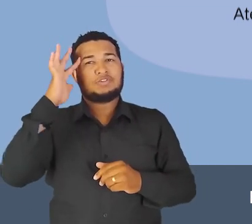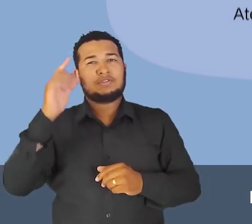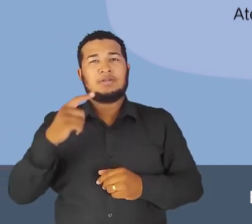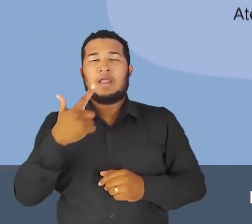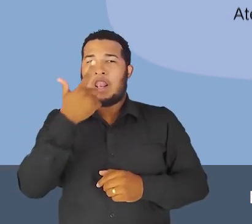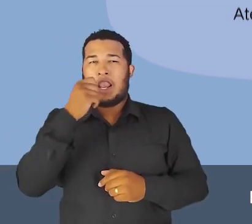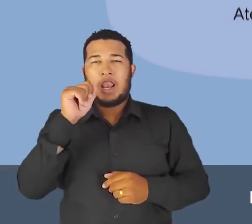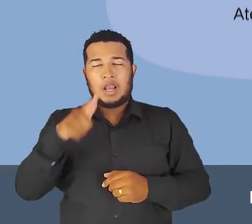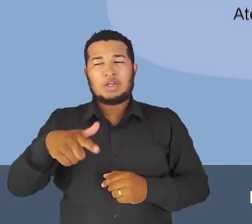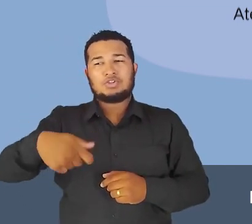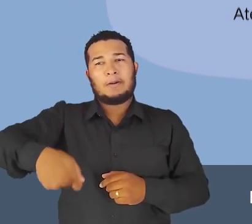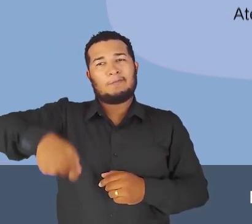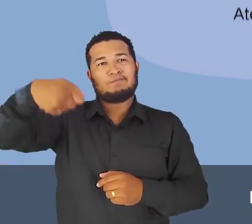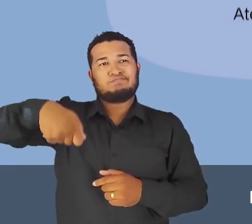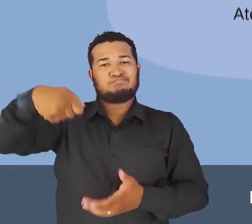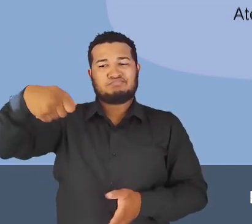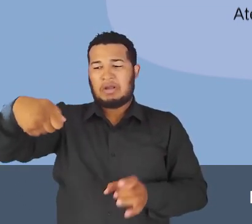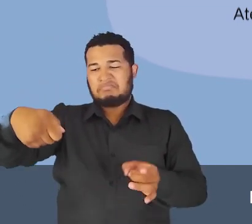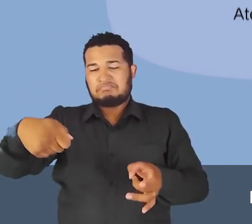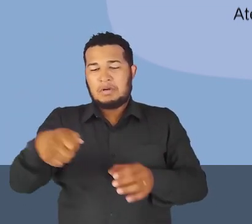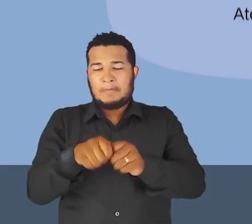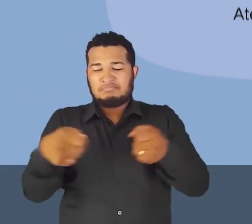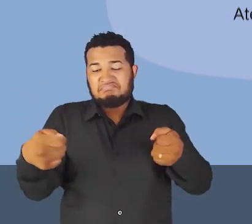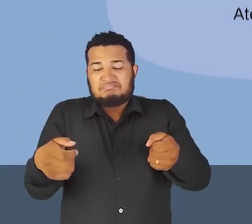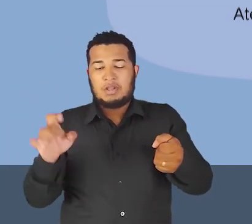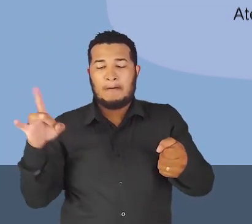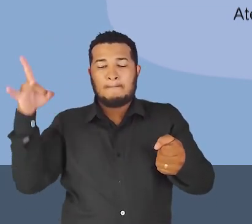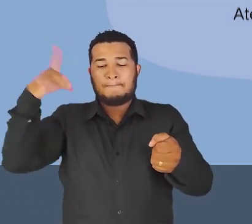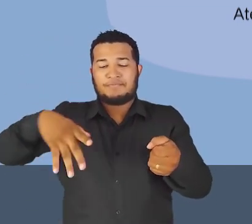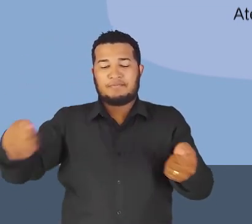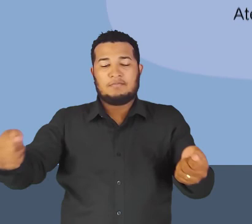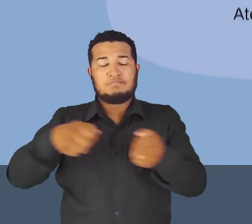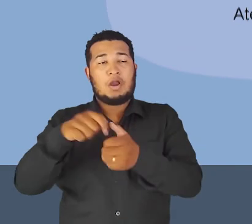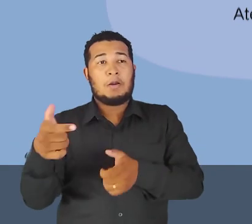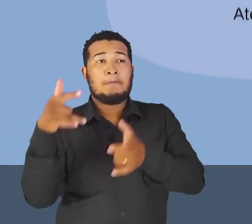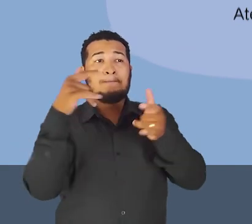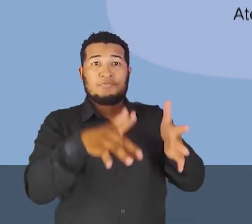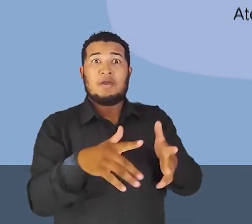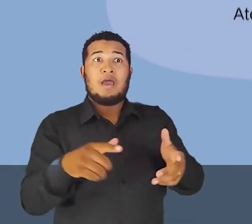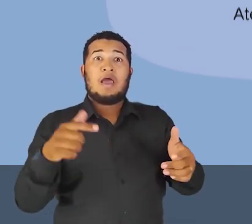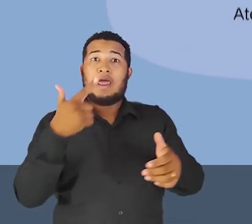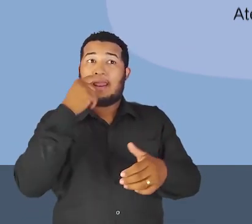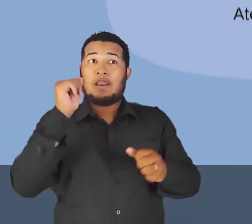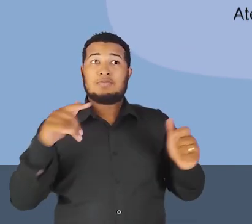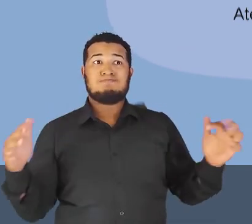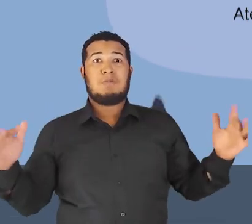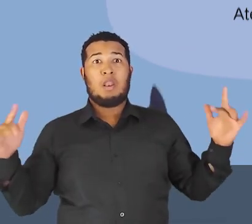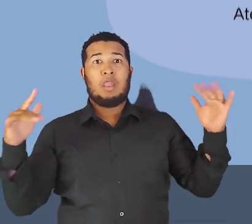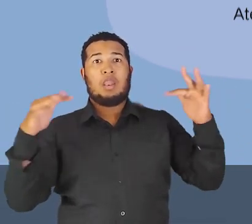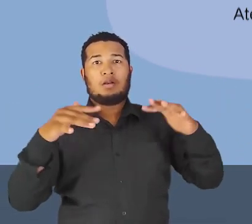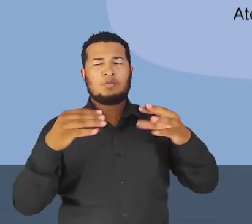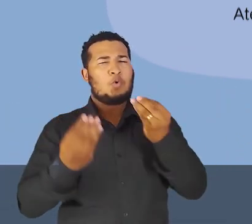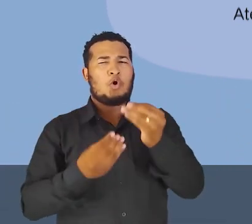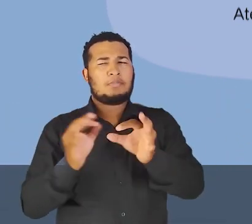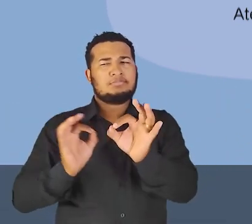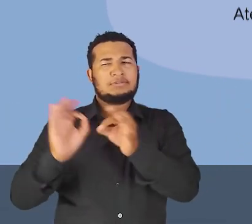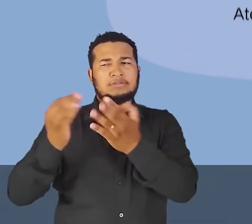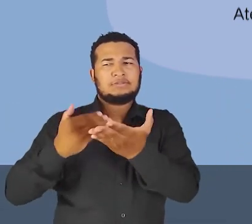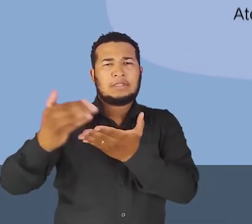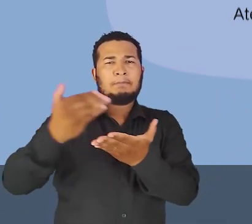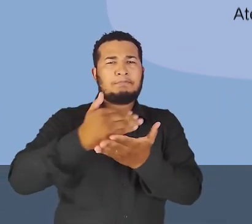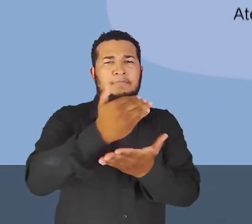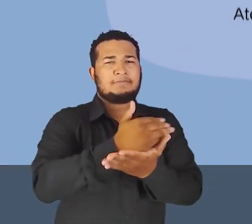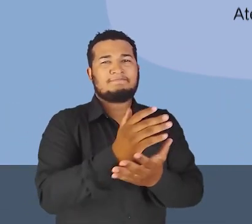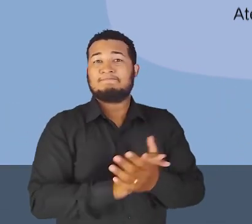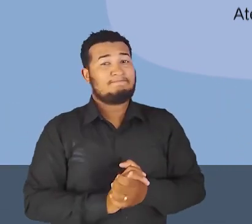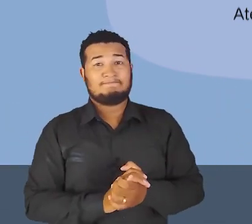aí lixo úmido, você joga a sua pilha lá dentro. Ele vai para esse montão de lixo aí, pessoal. Então, fica muito difícil a separação. Mas, se